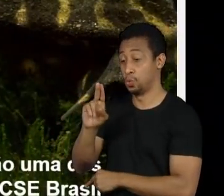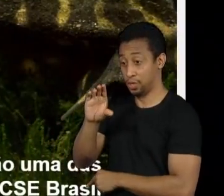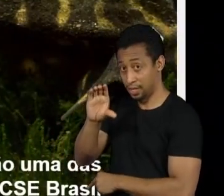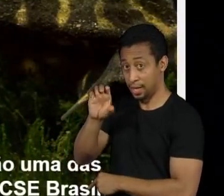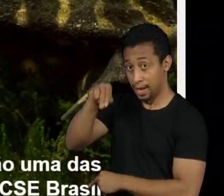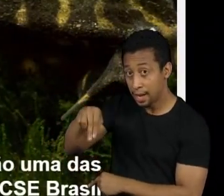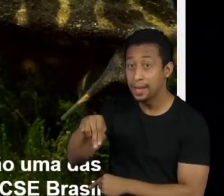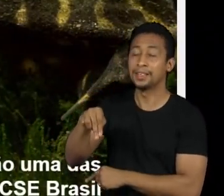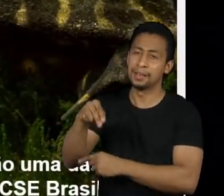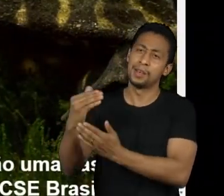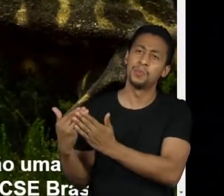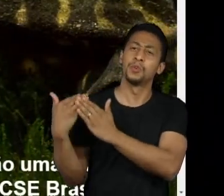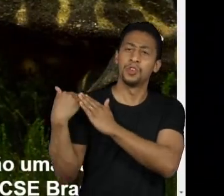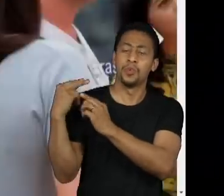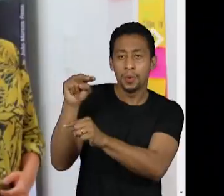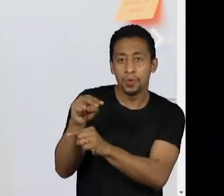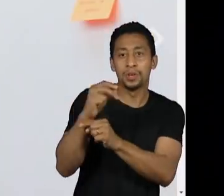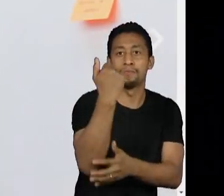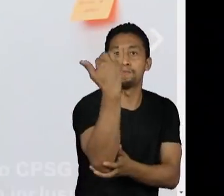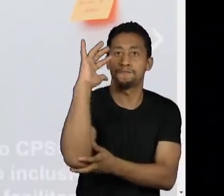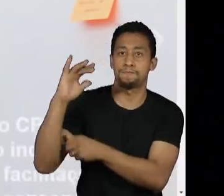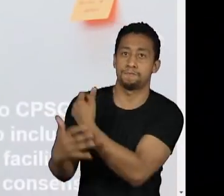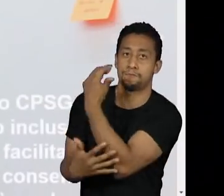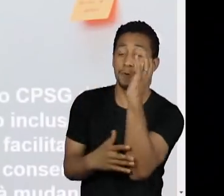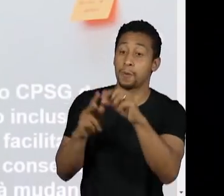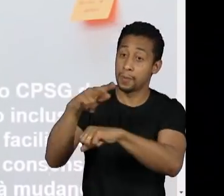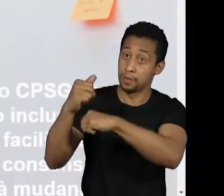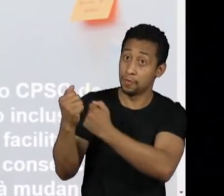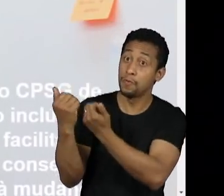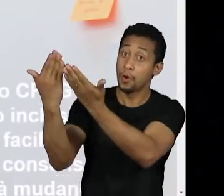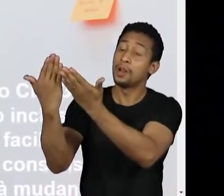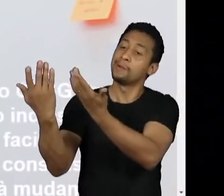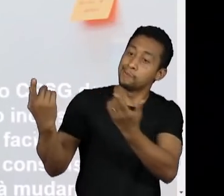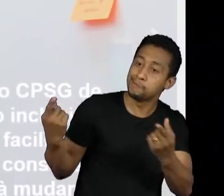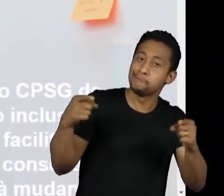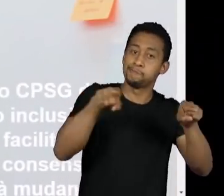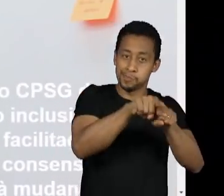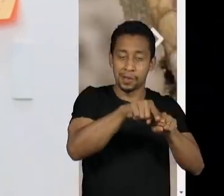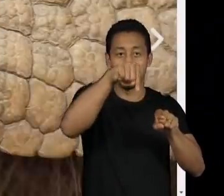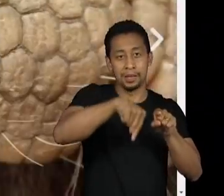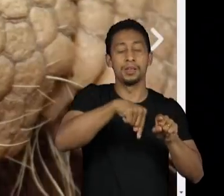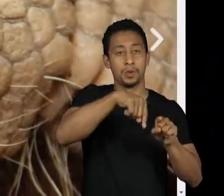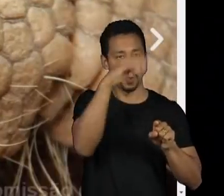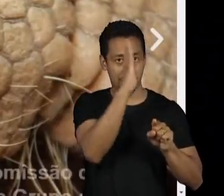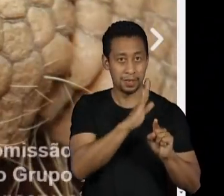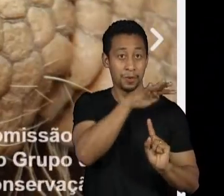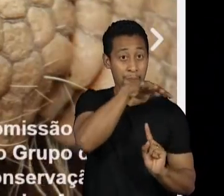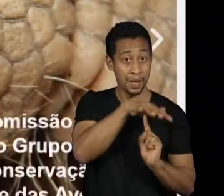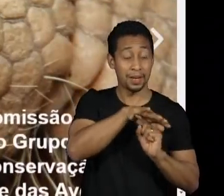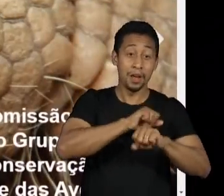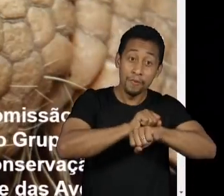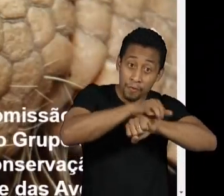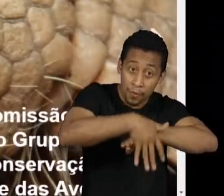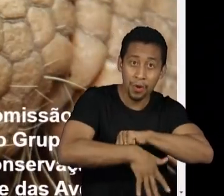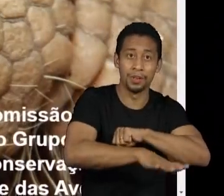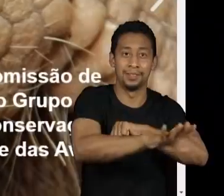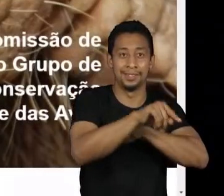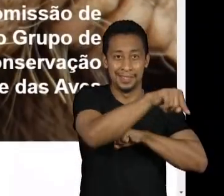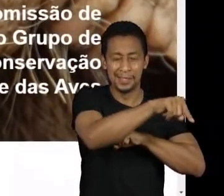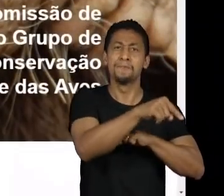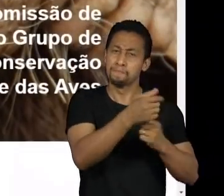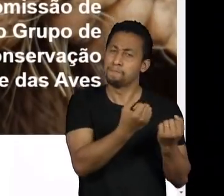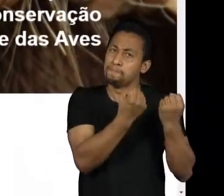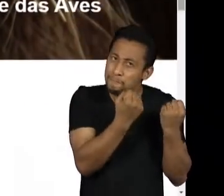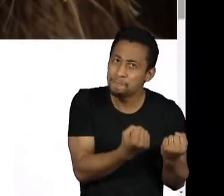para a Conservação da Natureza, começou a funcionar em Foz do Iguaçu, no Paraná, um aliado de